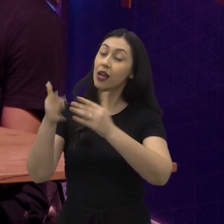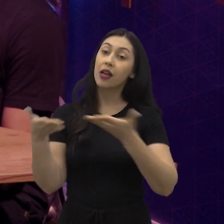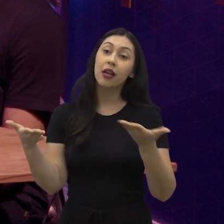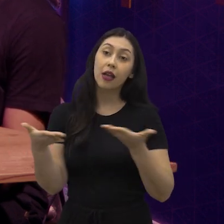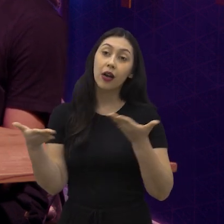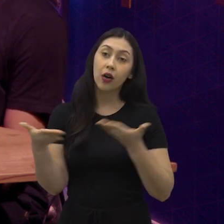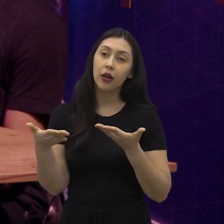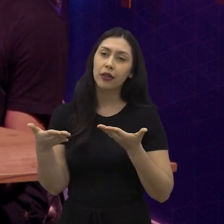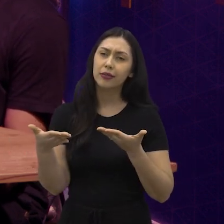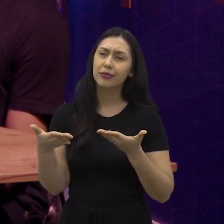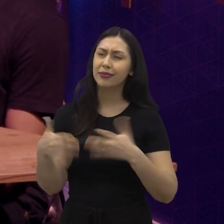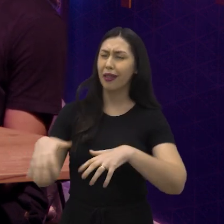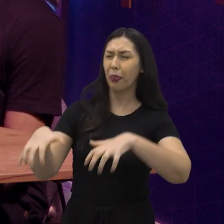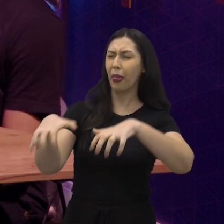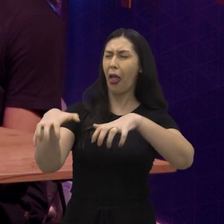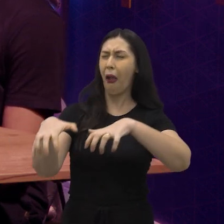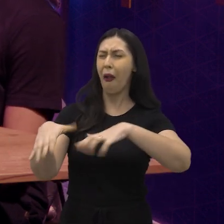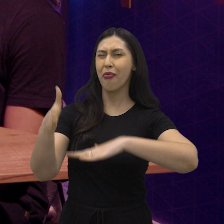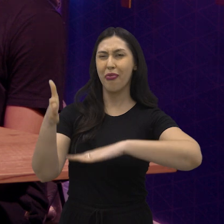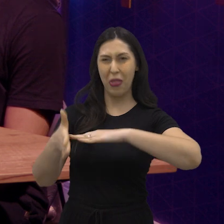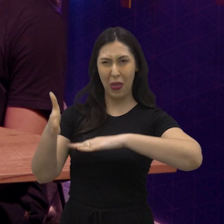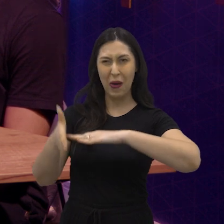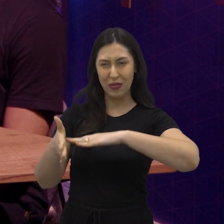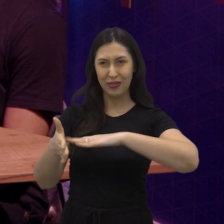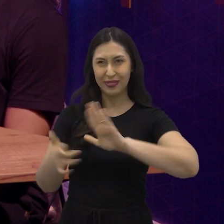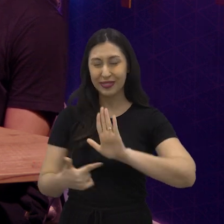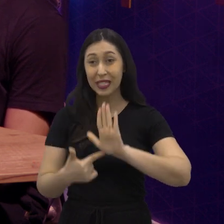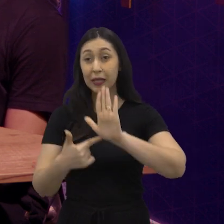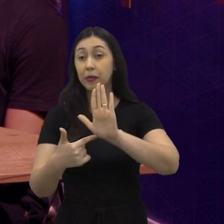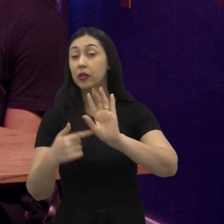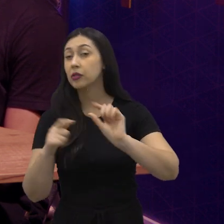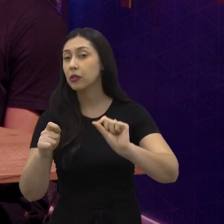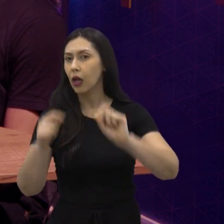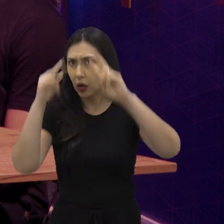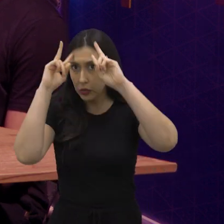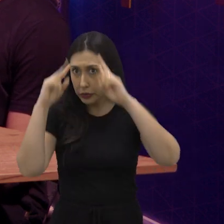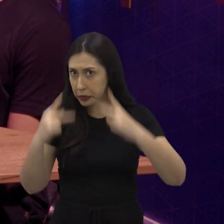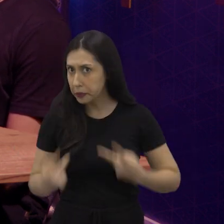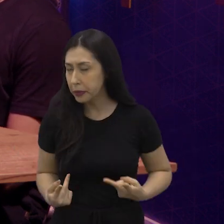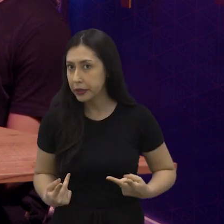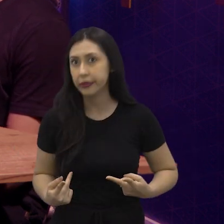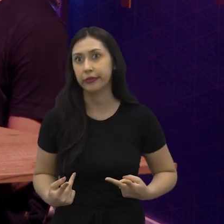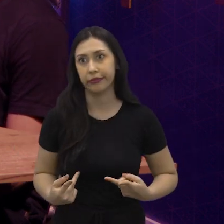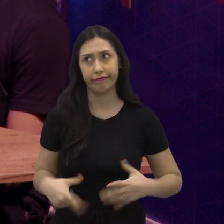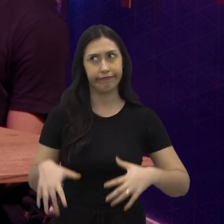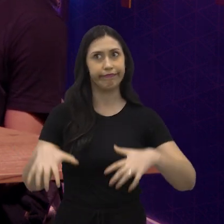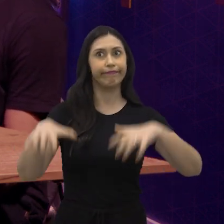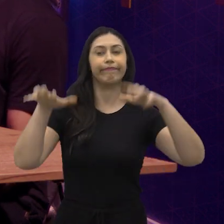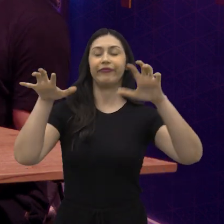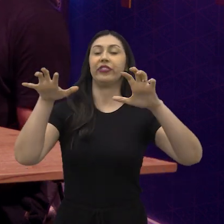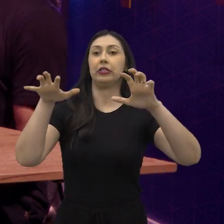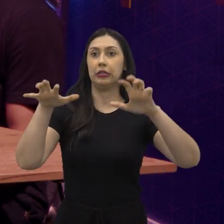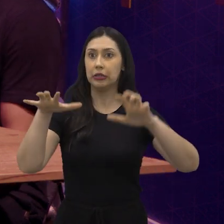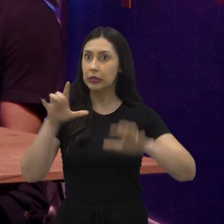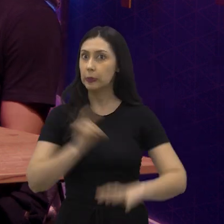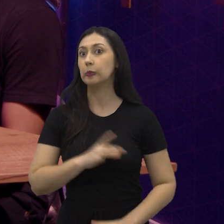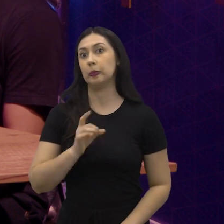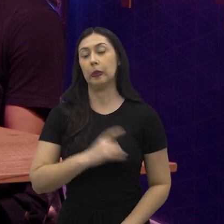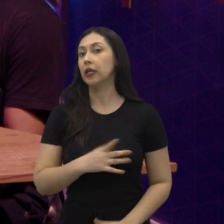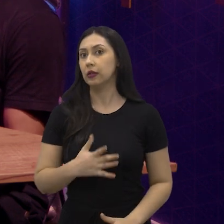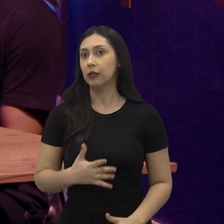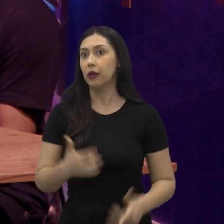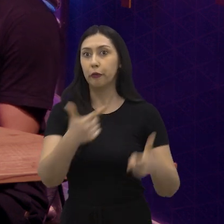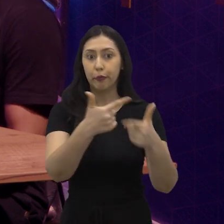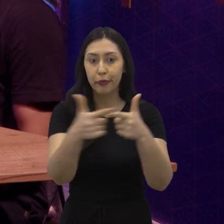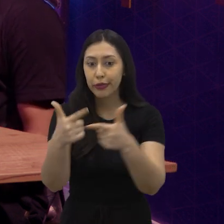nesse terror contemporâneo, né? Que mostra muito mais o ser humano como um monstro, né? As situações do cotidiano